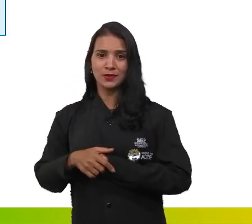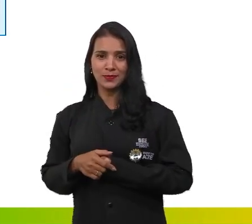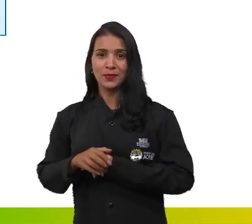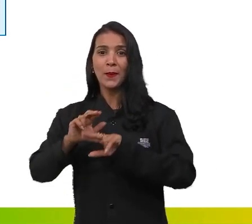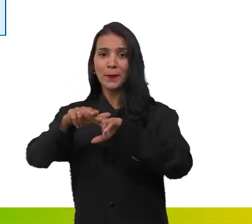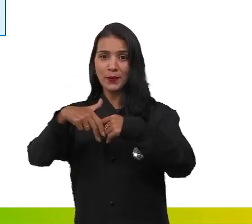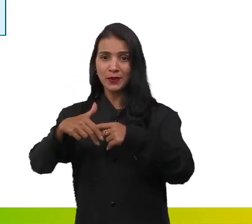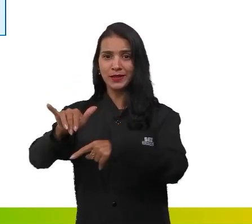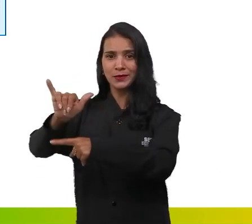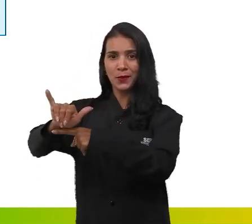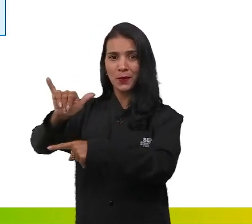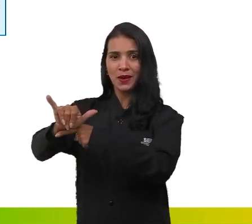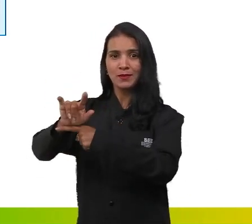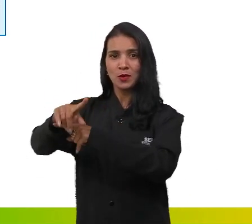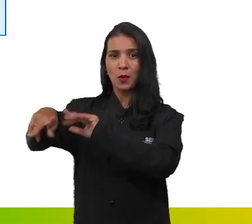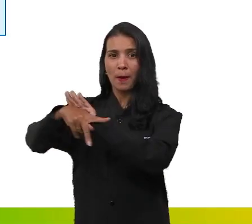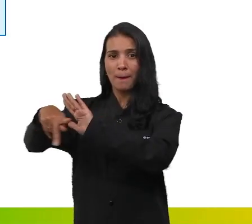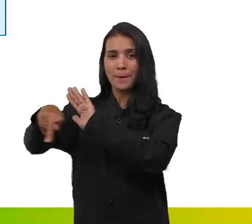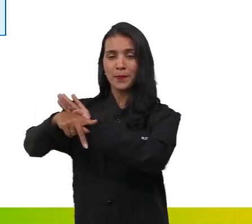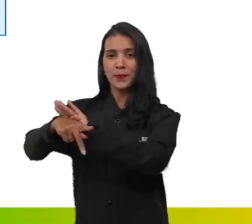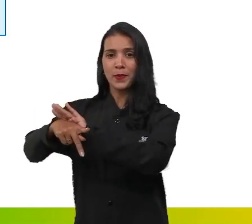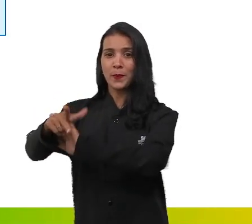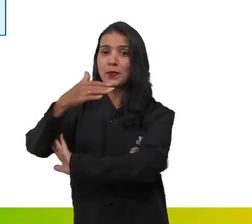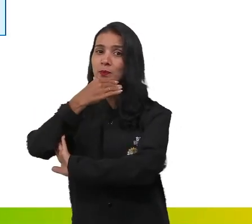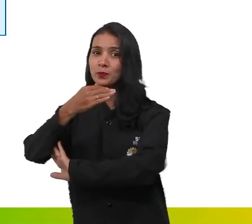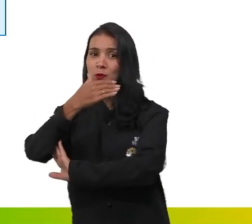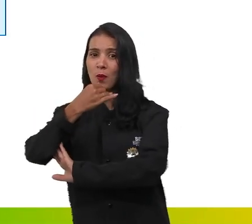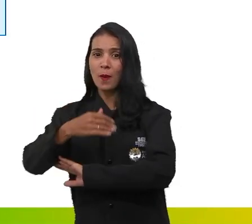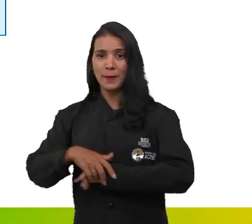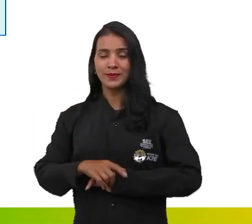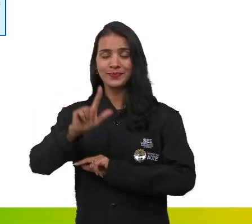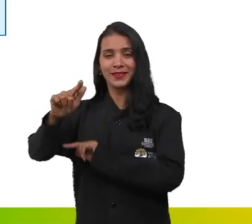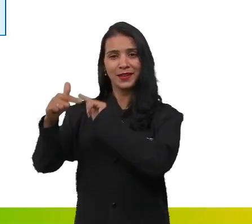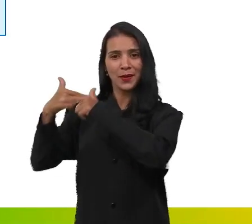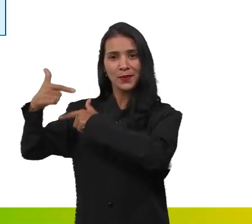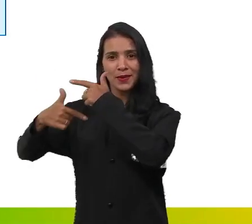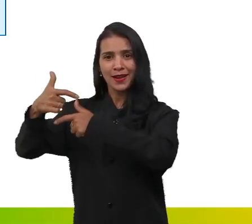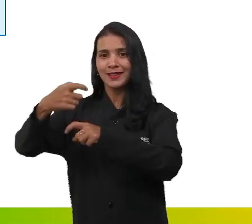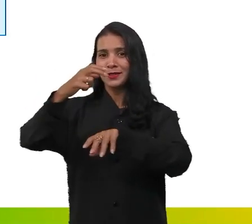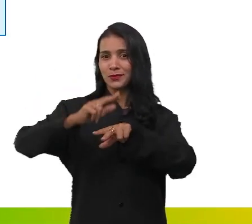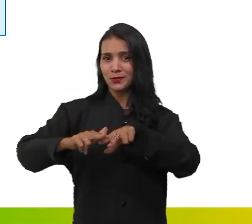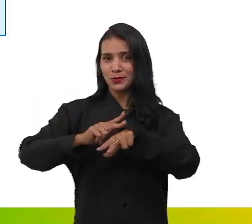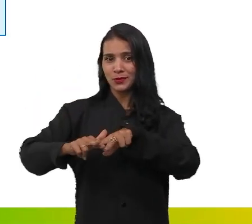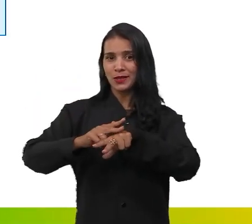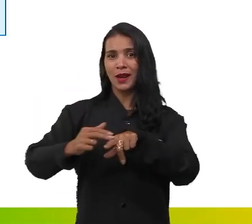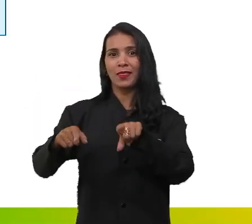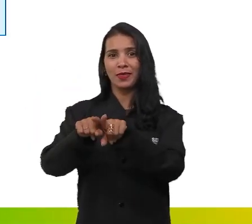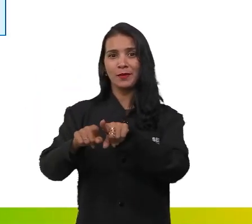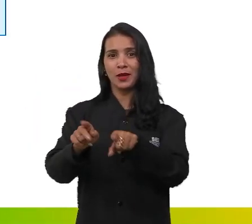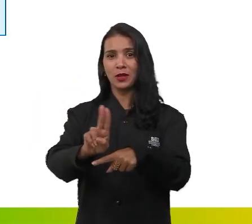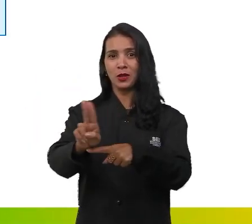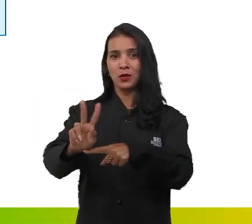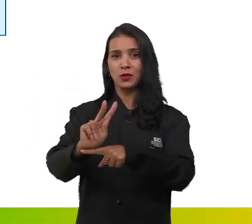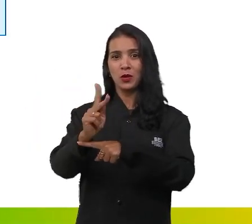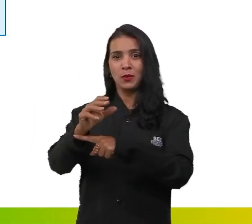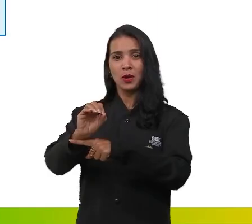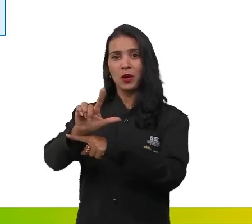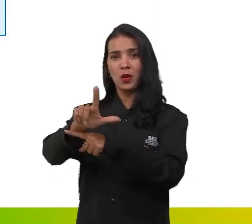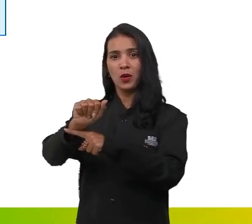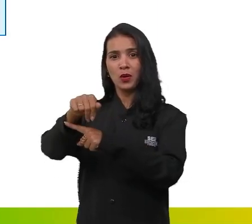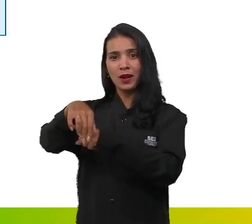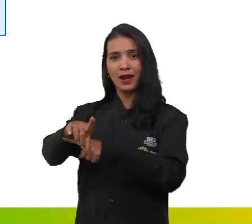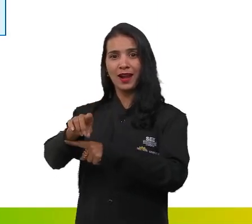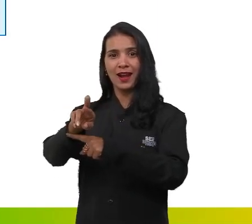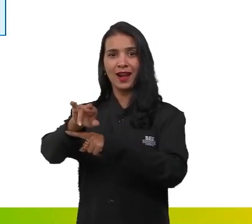herança restrita ao sexo, ou também conhecida como herança holândrica. Então, os exemplos aqui temos